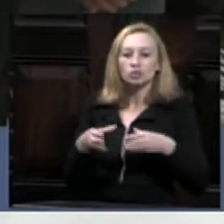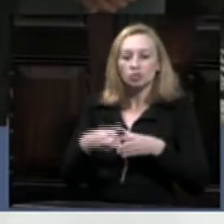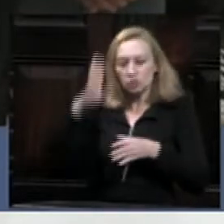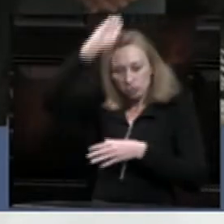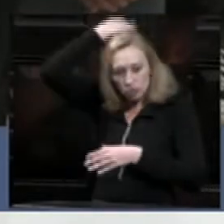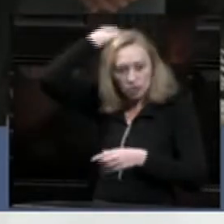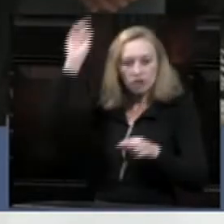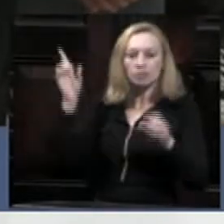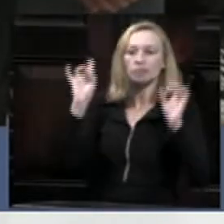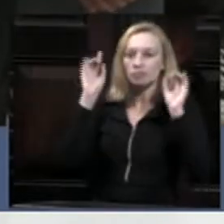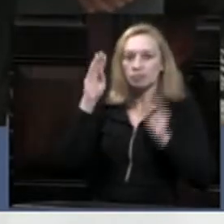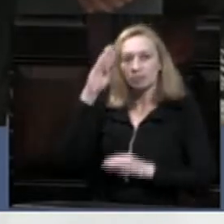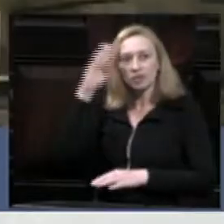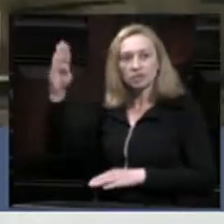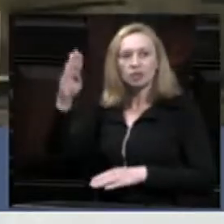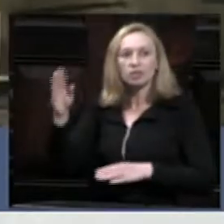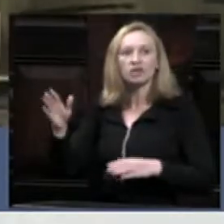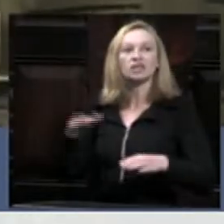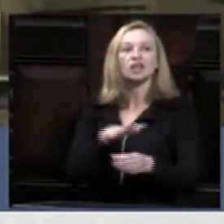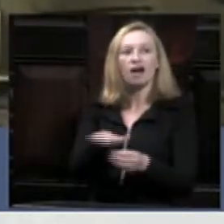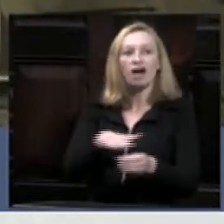da saúde. Muito obrigada.